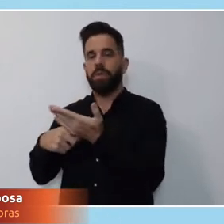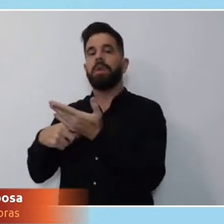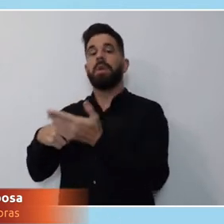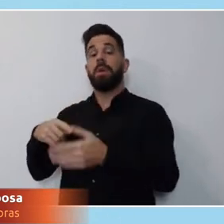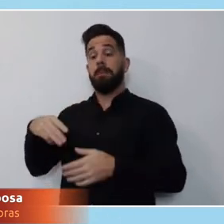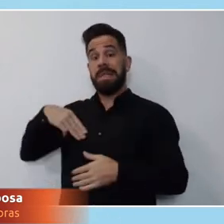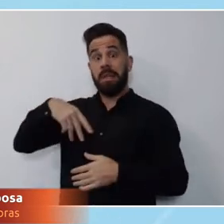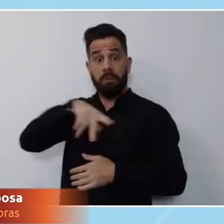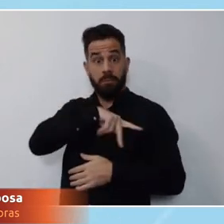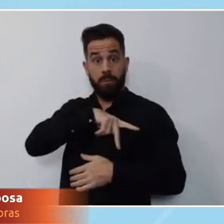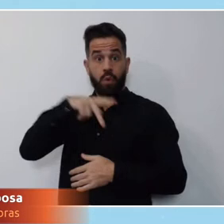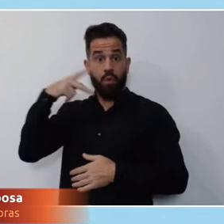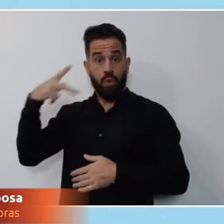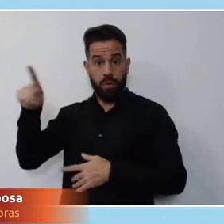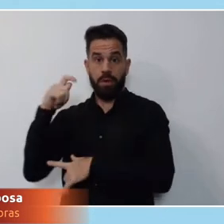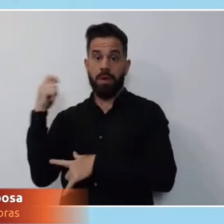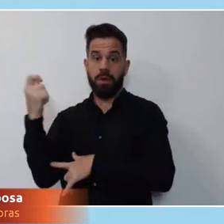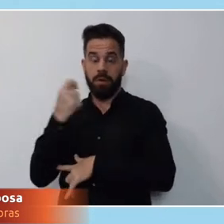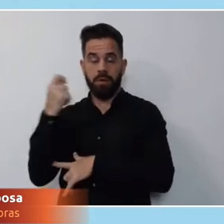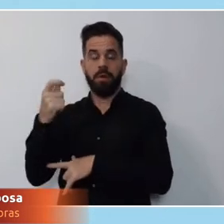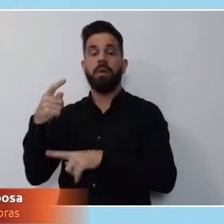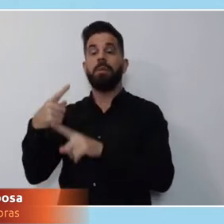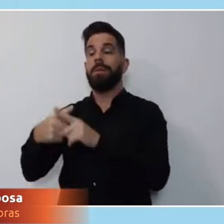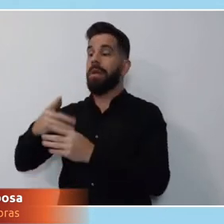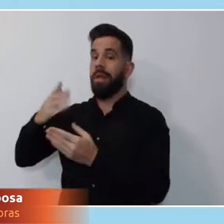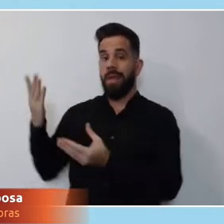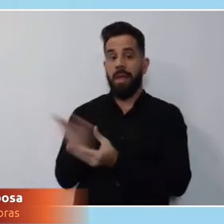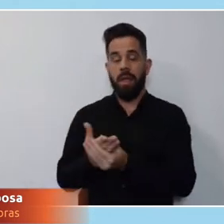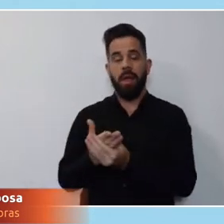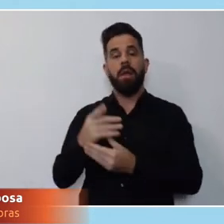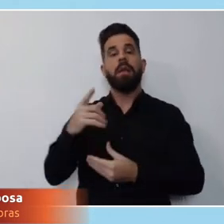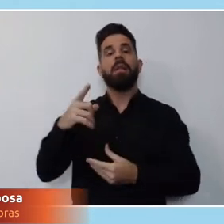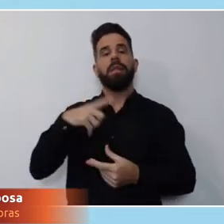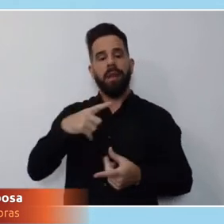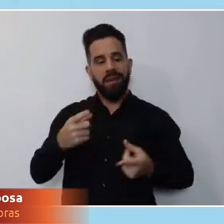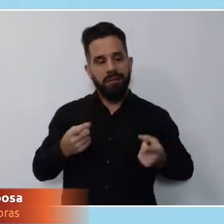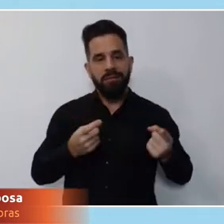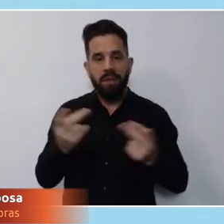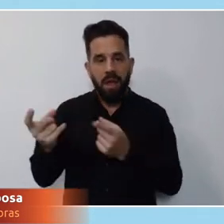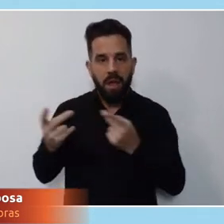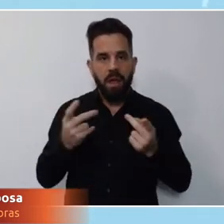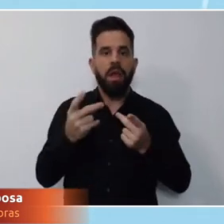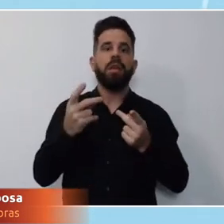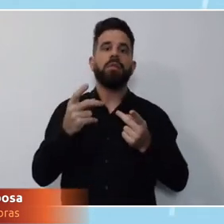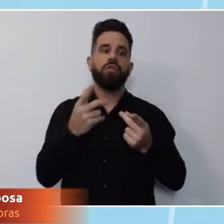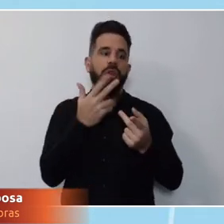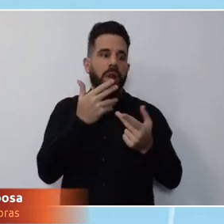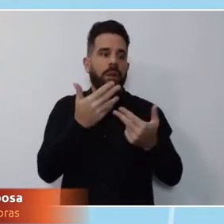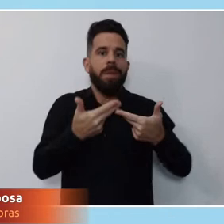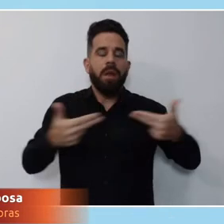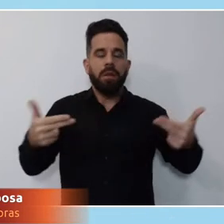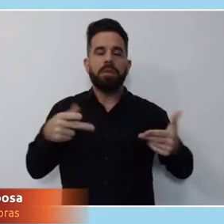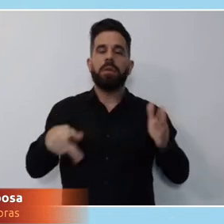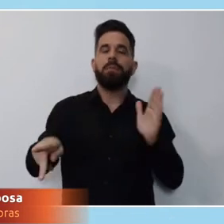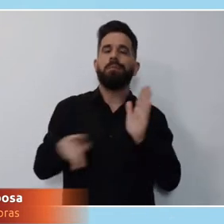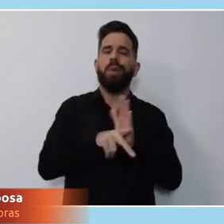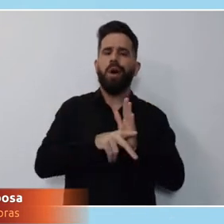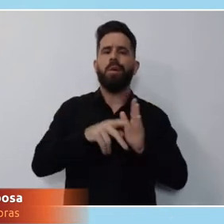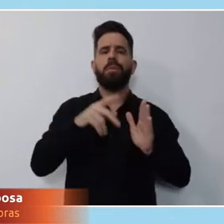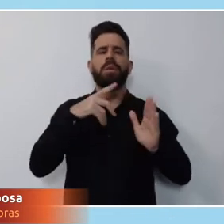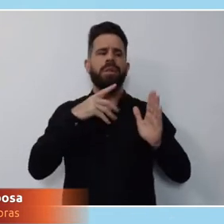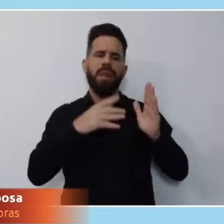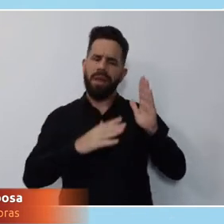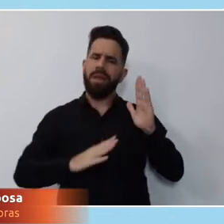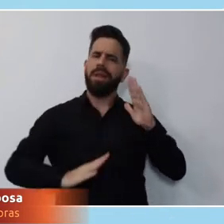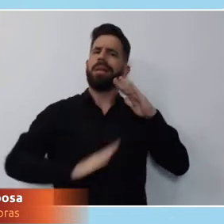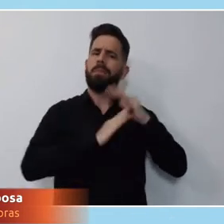processado sob a acusação de vender produtos com agrotóxicos acima do limite. E esses limites permitidos pela Anvisa